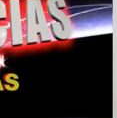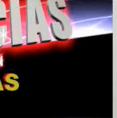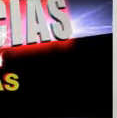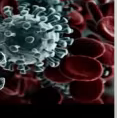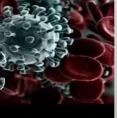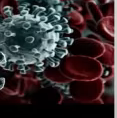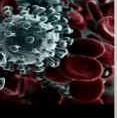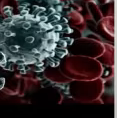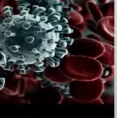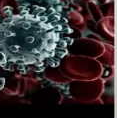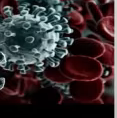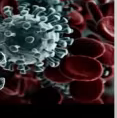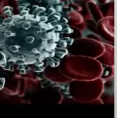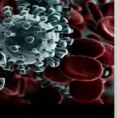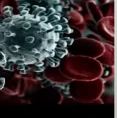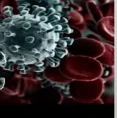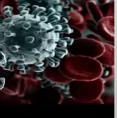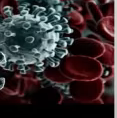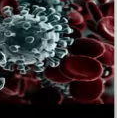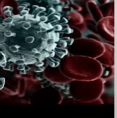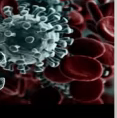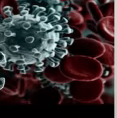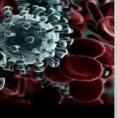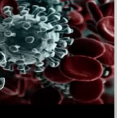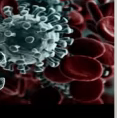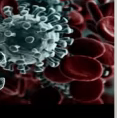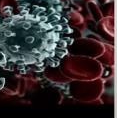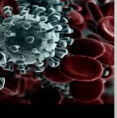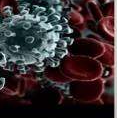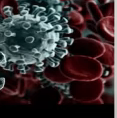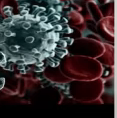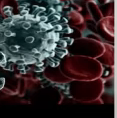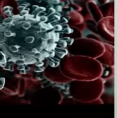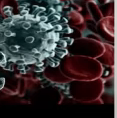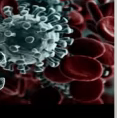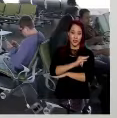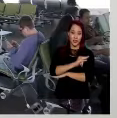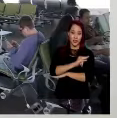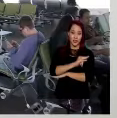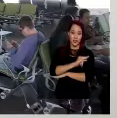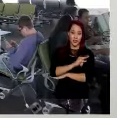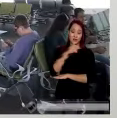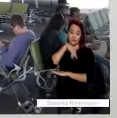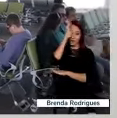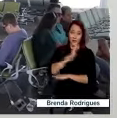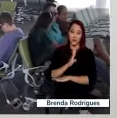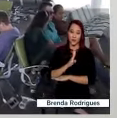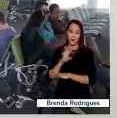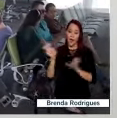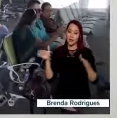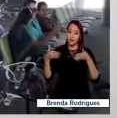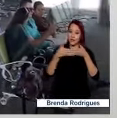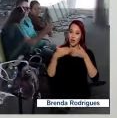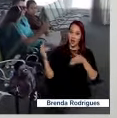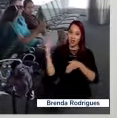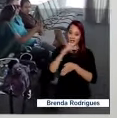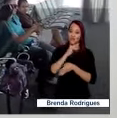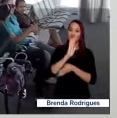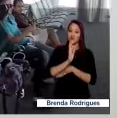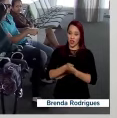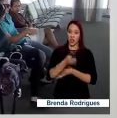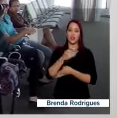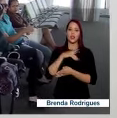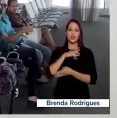a semana do pico do coronavírus, exatamente. E olha só, o governo toma providências enérgicas,